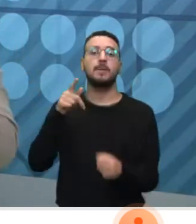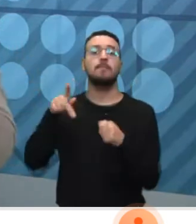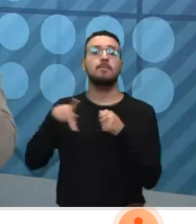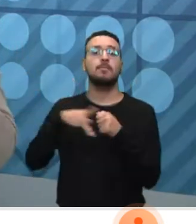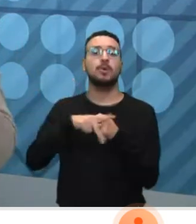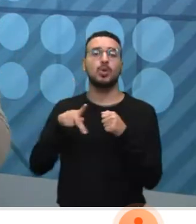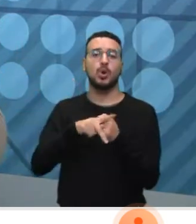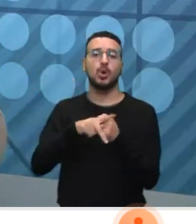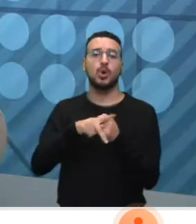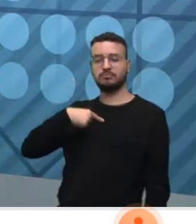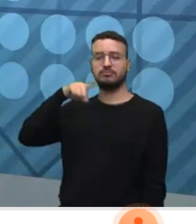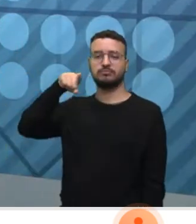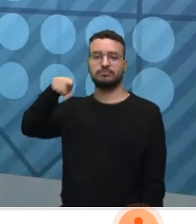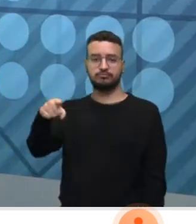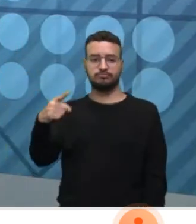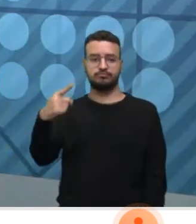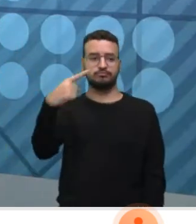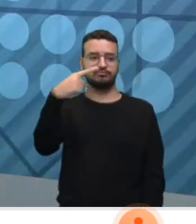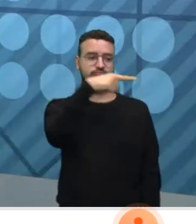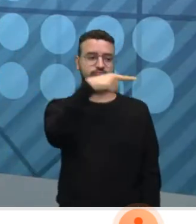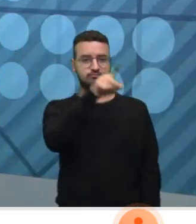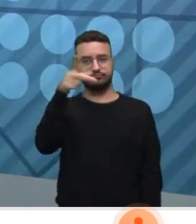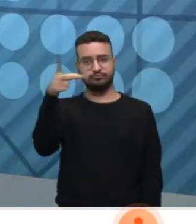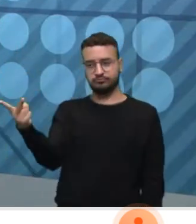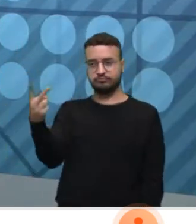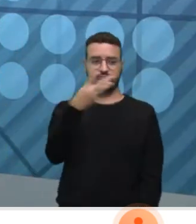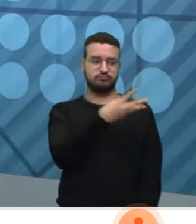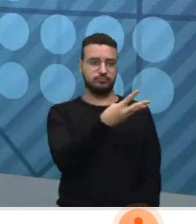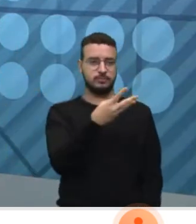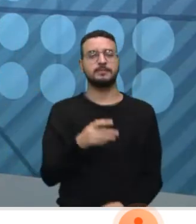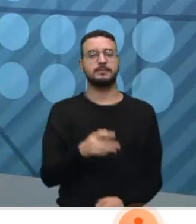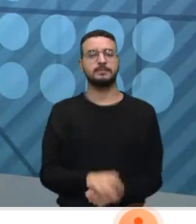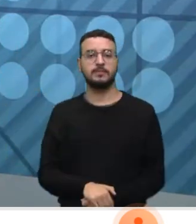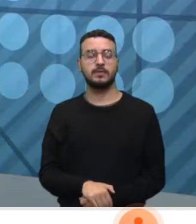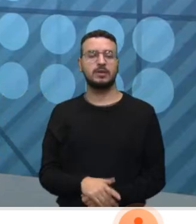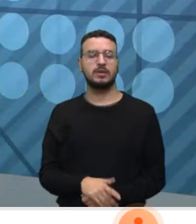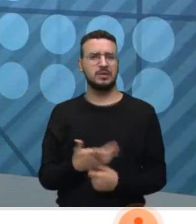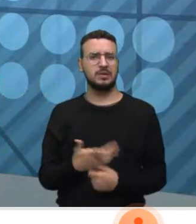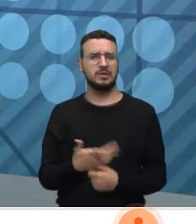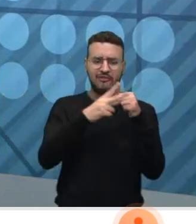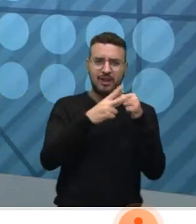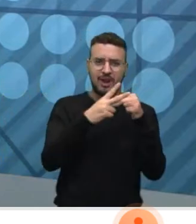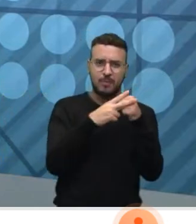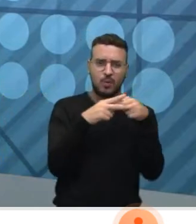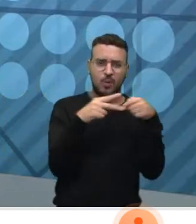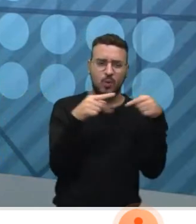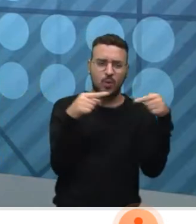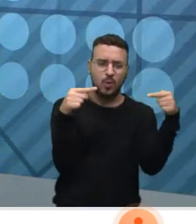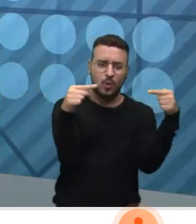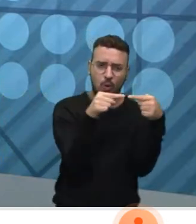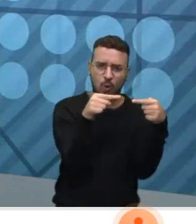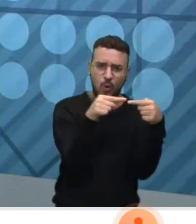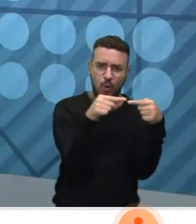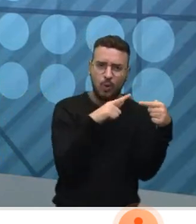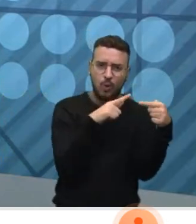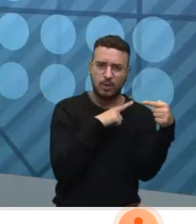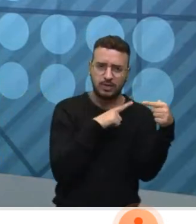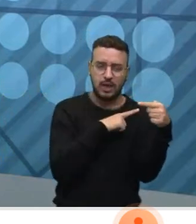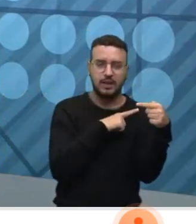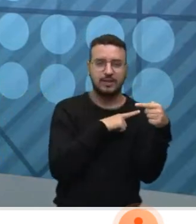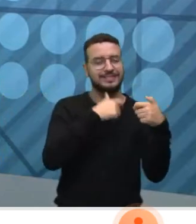Os verbos com concordância, eles dispensam a sinalização dos pronomes e também ocorre